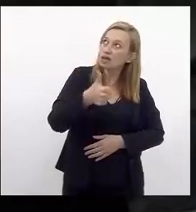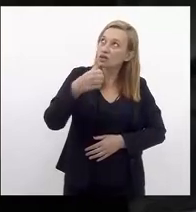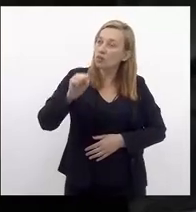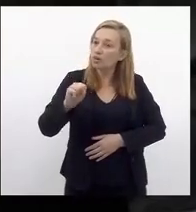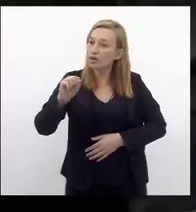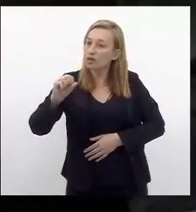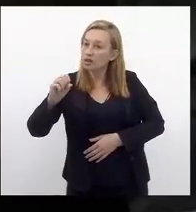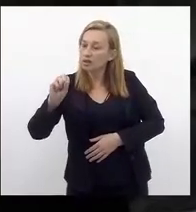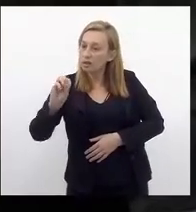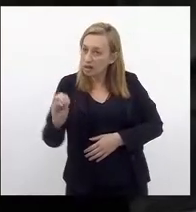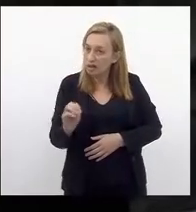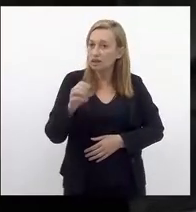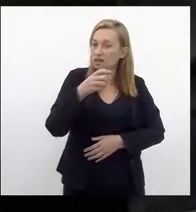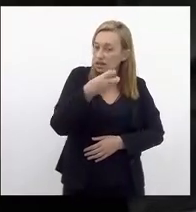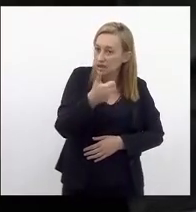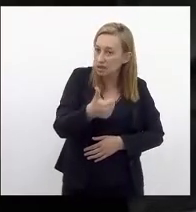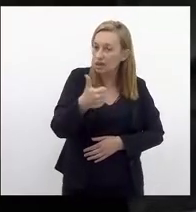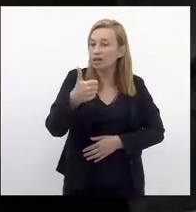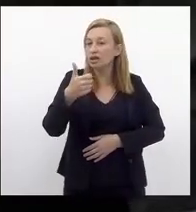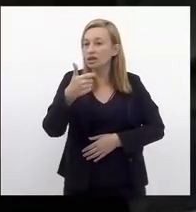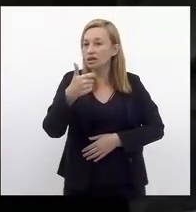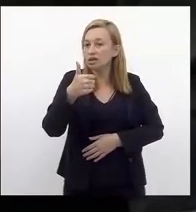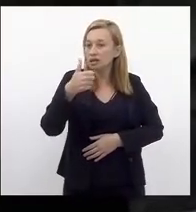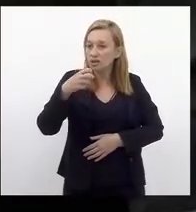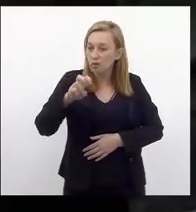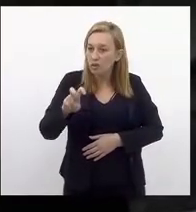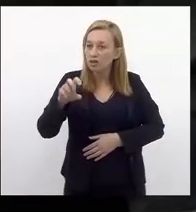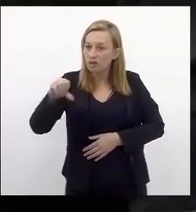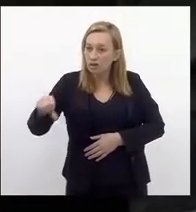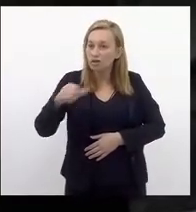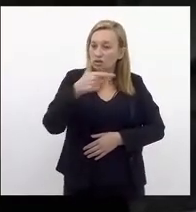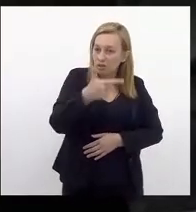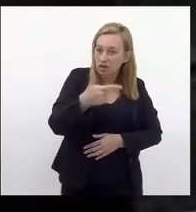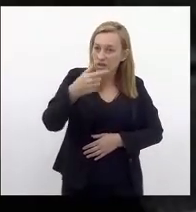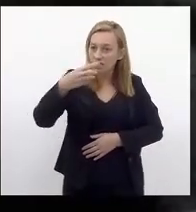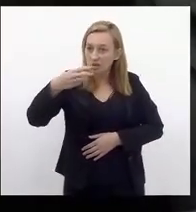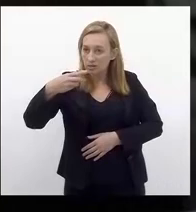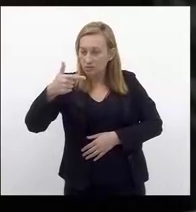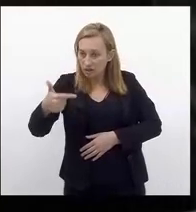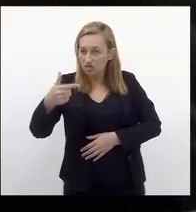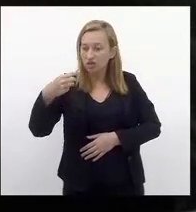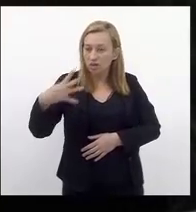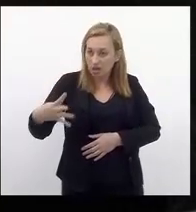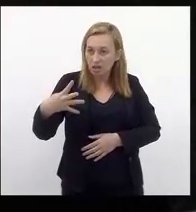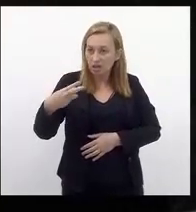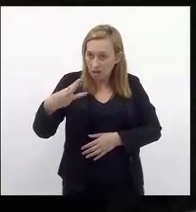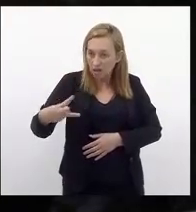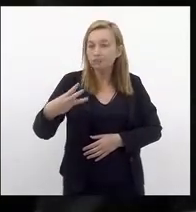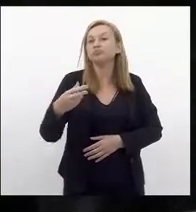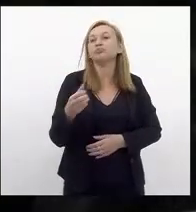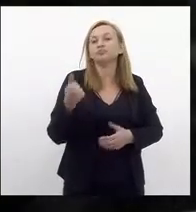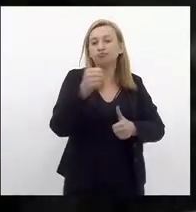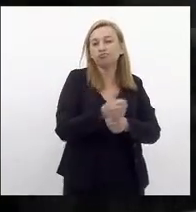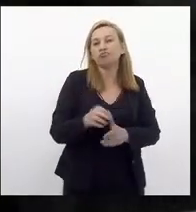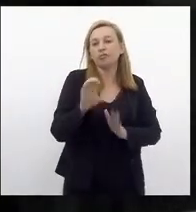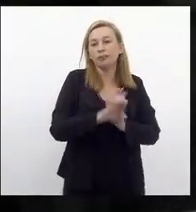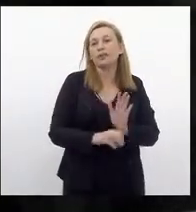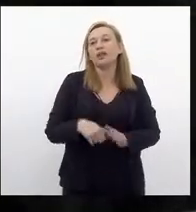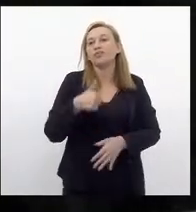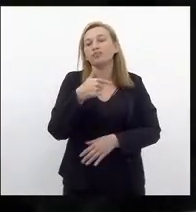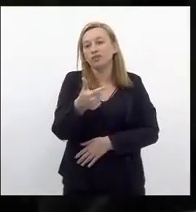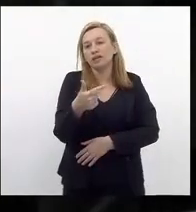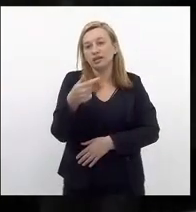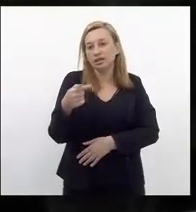180 159 198 218223 favorável com subemenda curte nativas